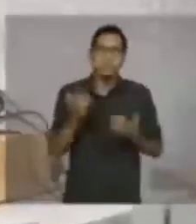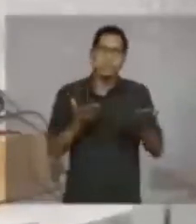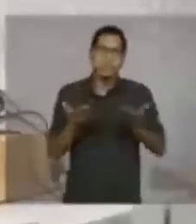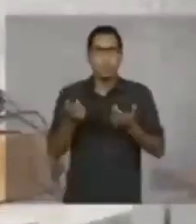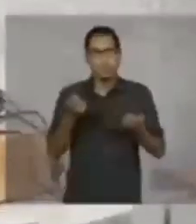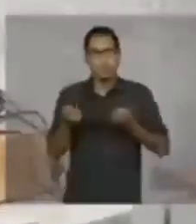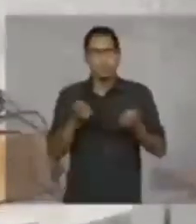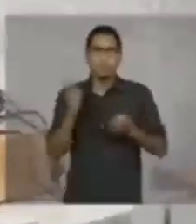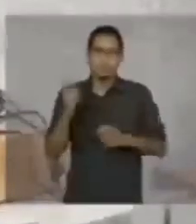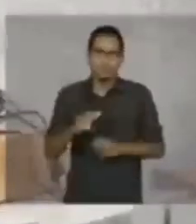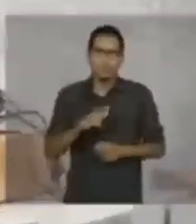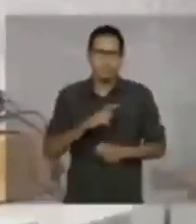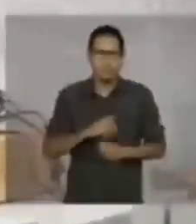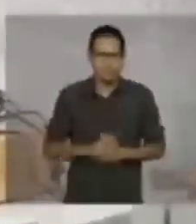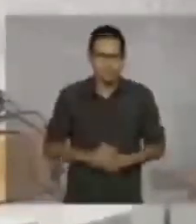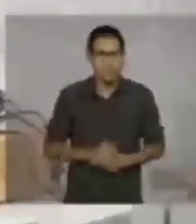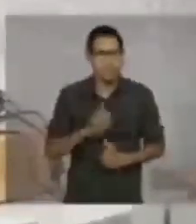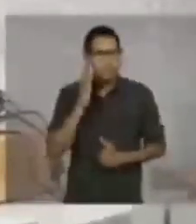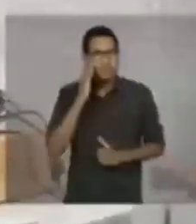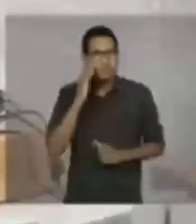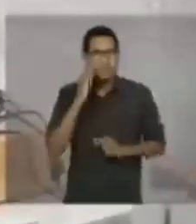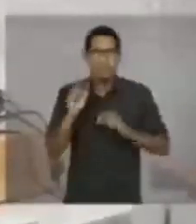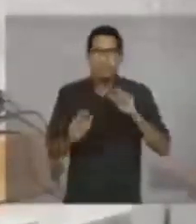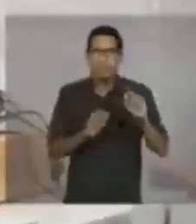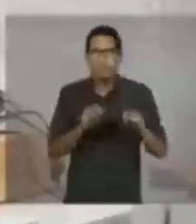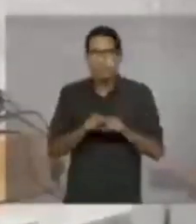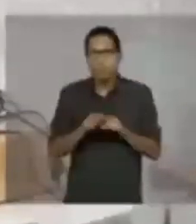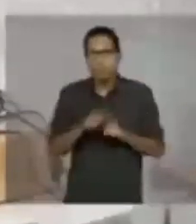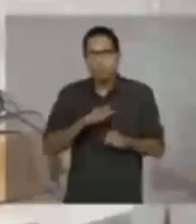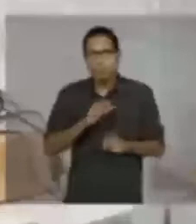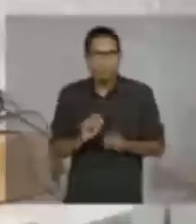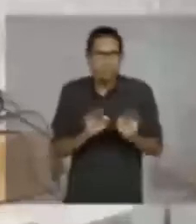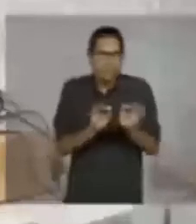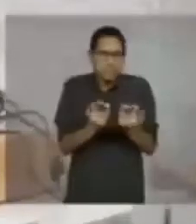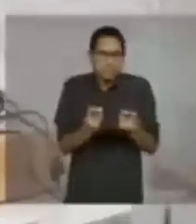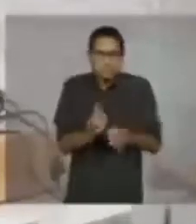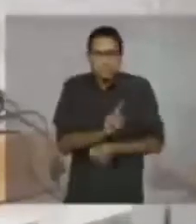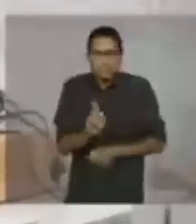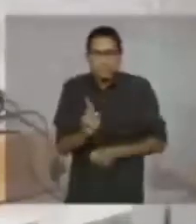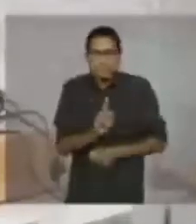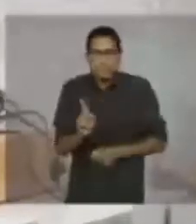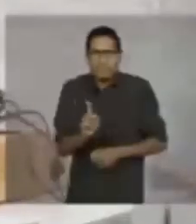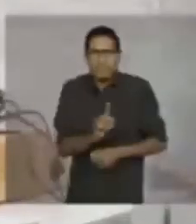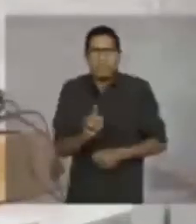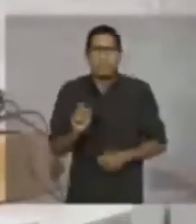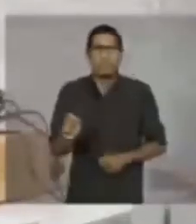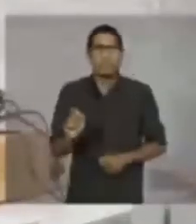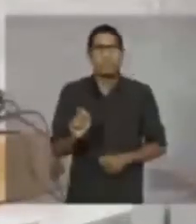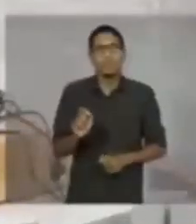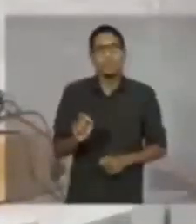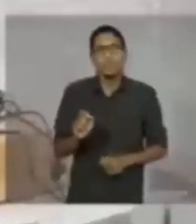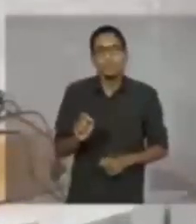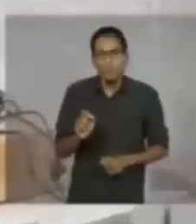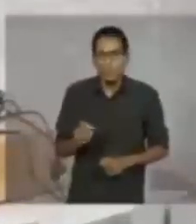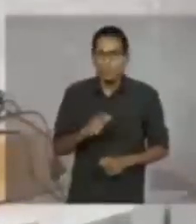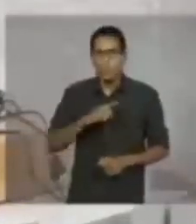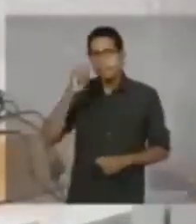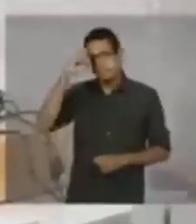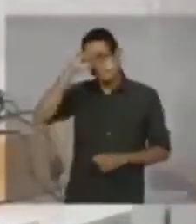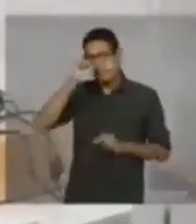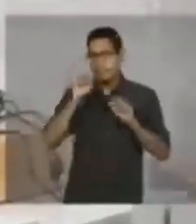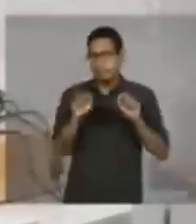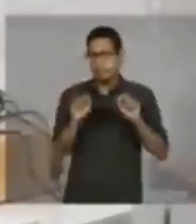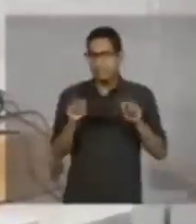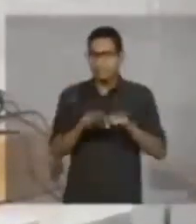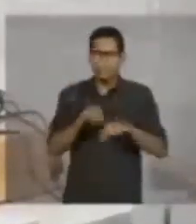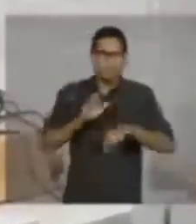etapa da previsão do gasto, não é tão simples assim. Mas tem uma dificuldade mesmo na etapa